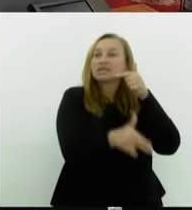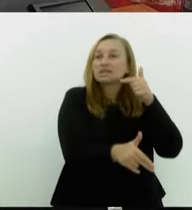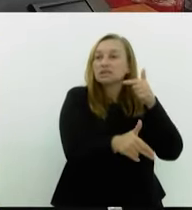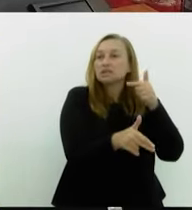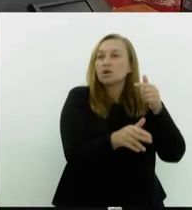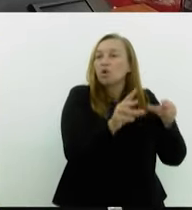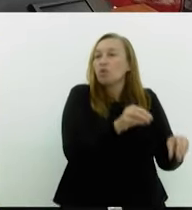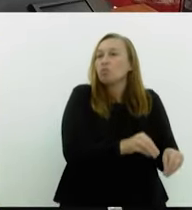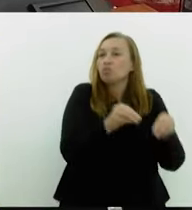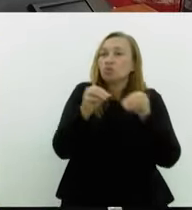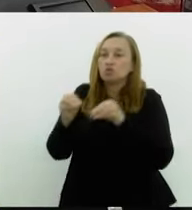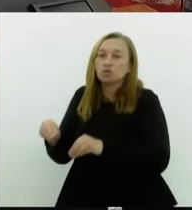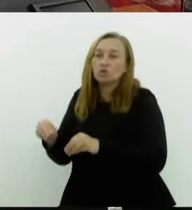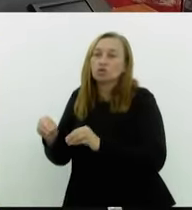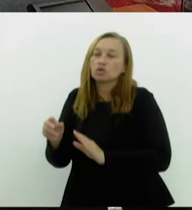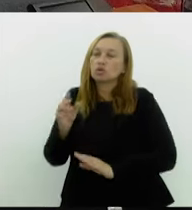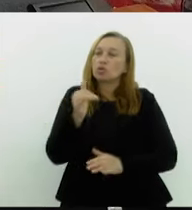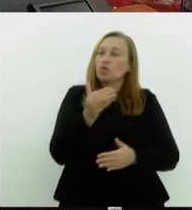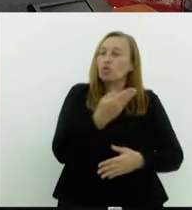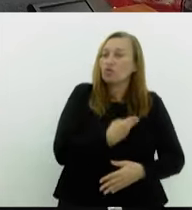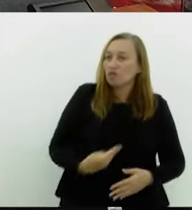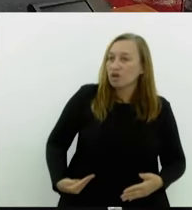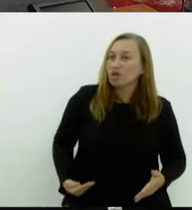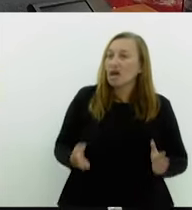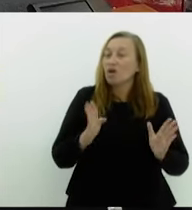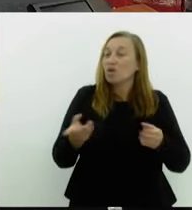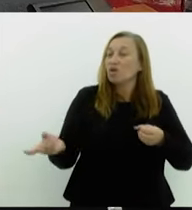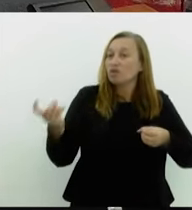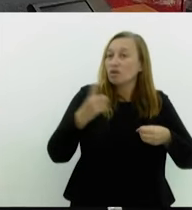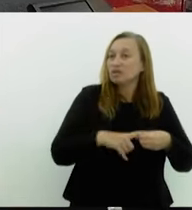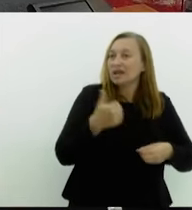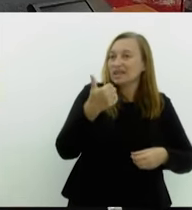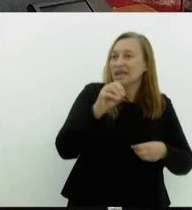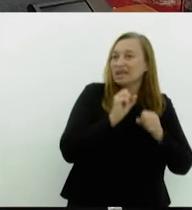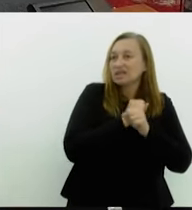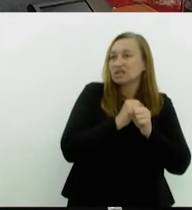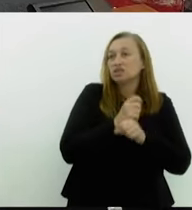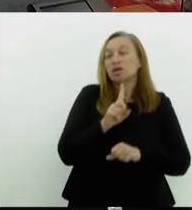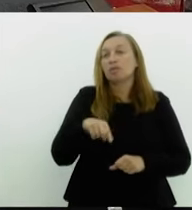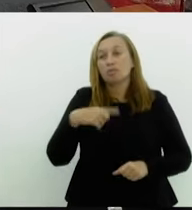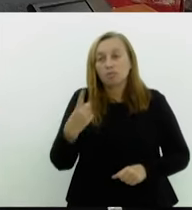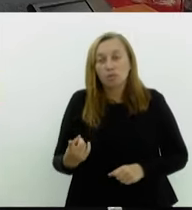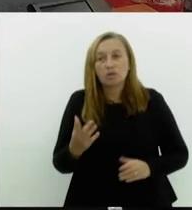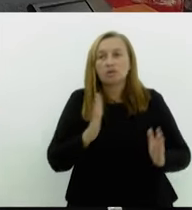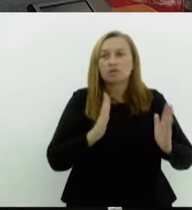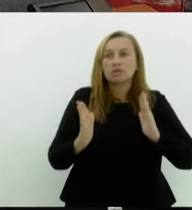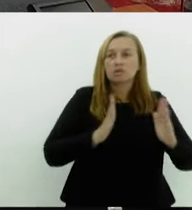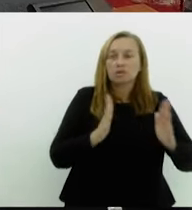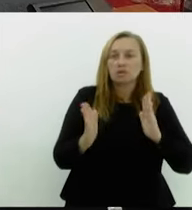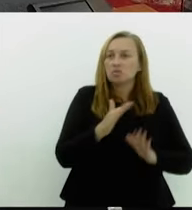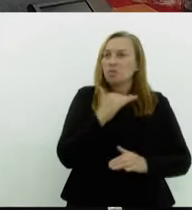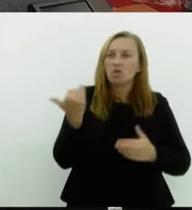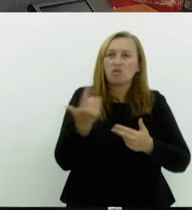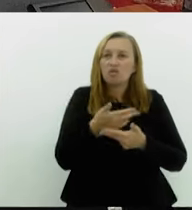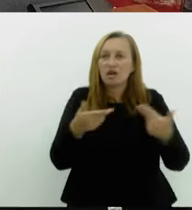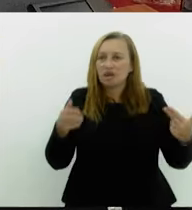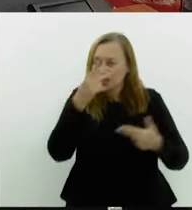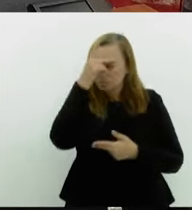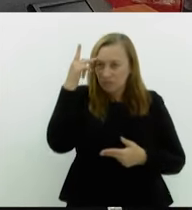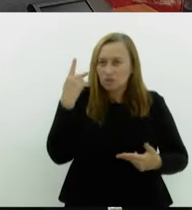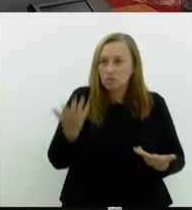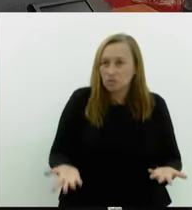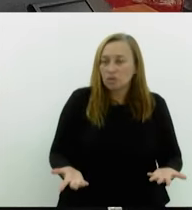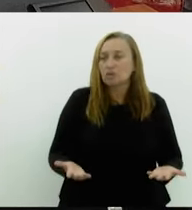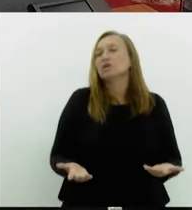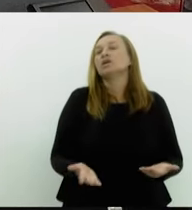de governo, mudou de prioridade, 10 anos, agora vai retomar 10 anos depois. Nesse período morreu muita gente de inundação